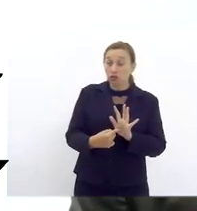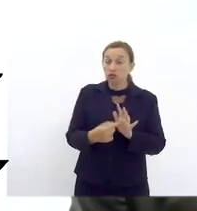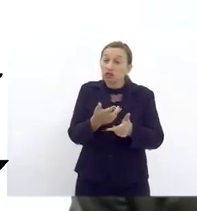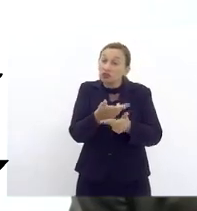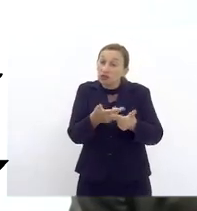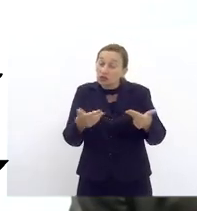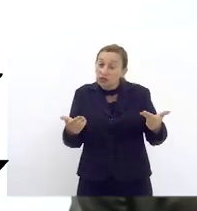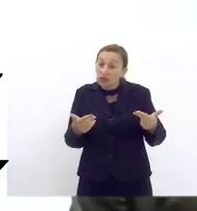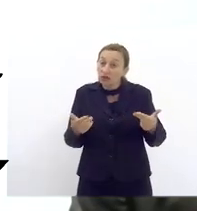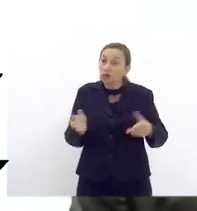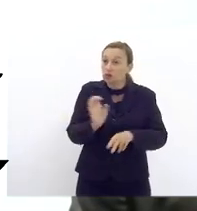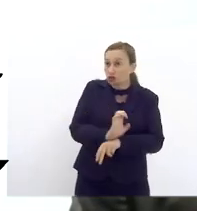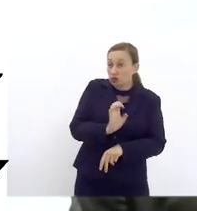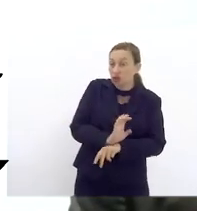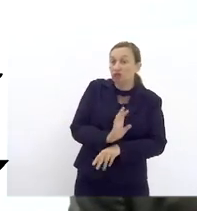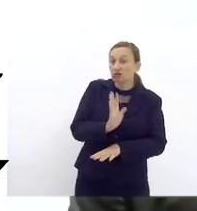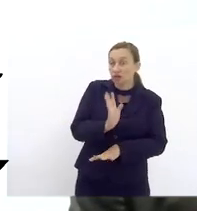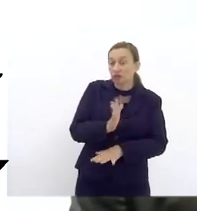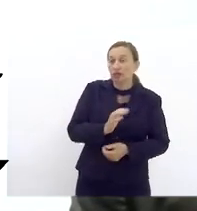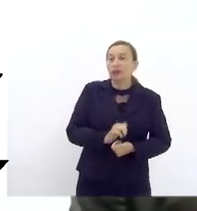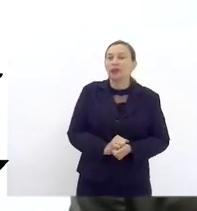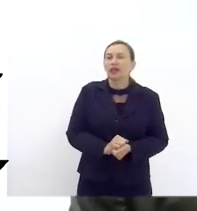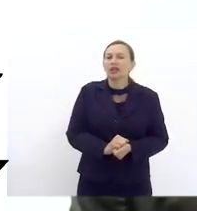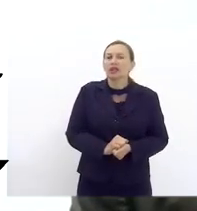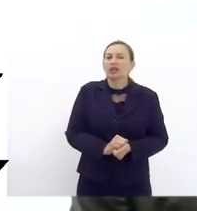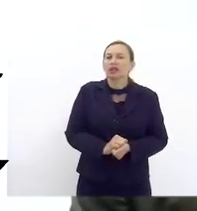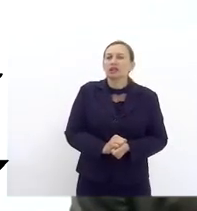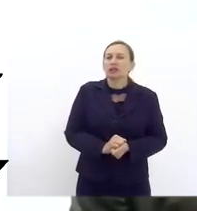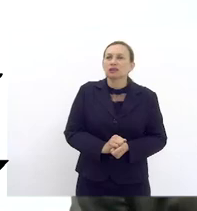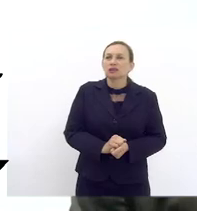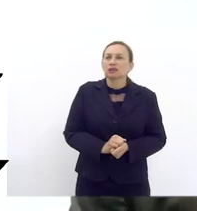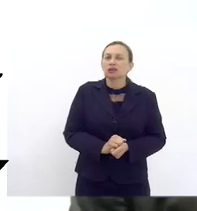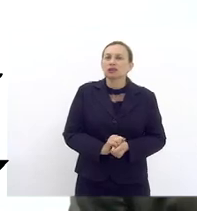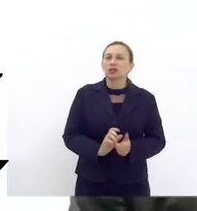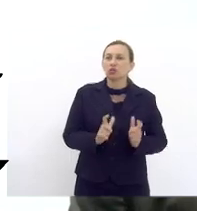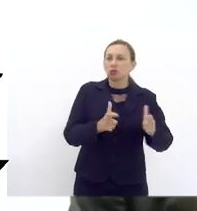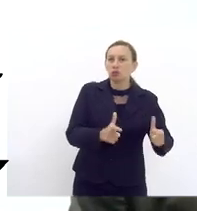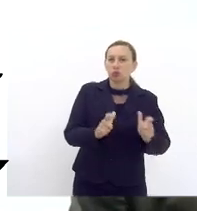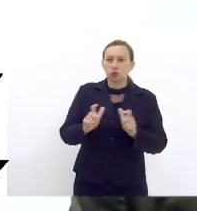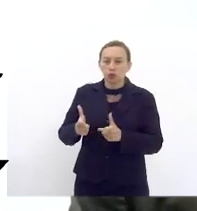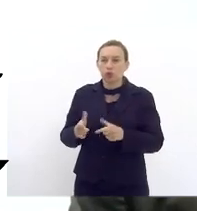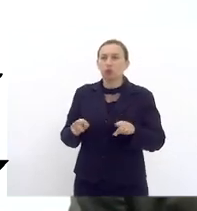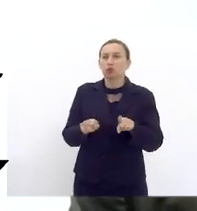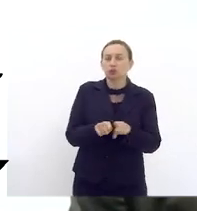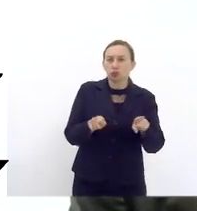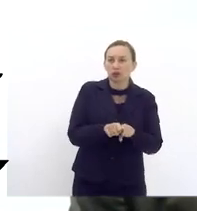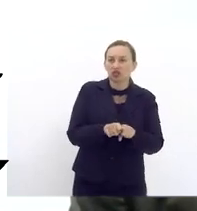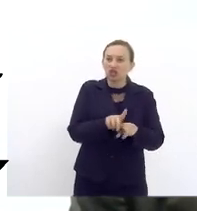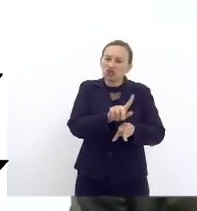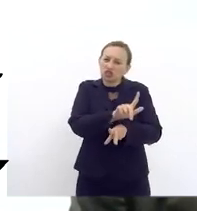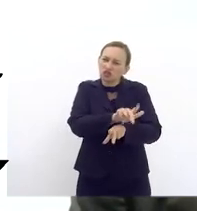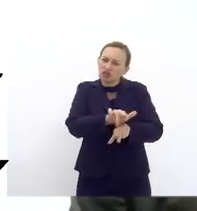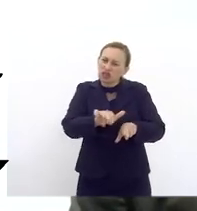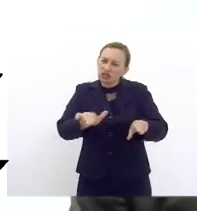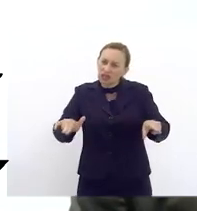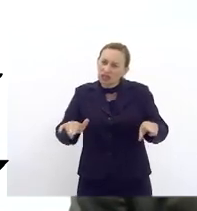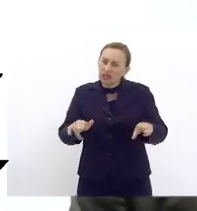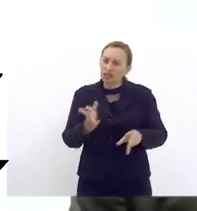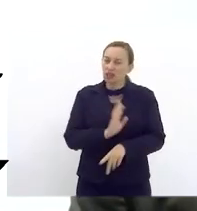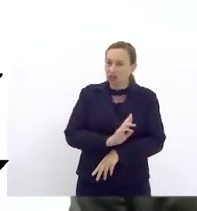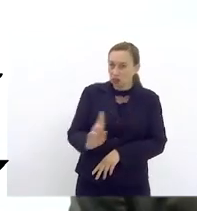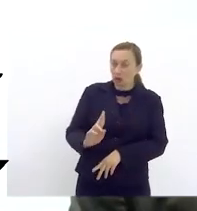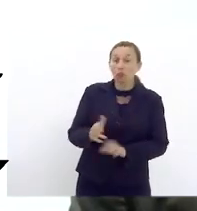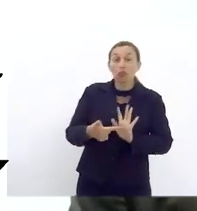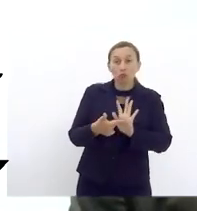certa diversidade do estado ou seja essa contradição de territórios como também adversa a diversidade religiões